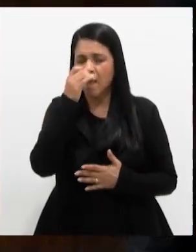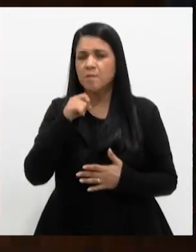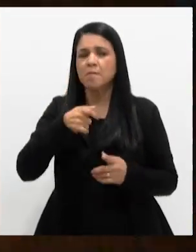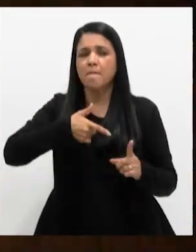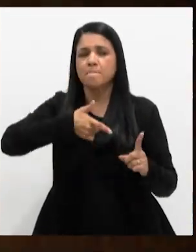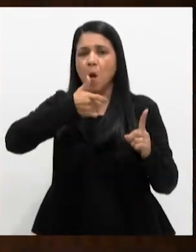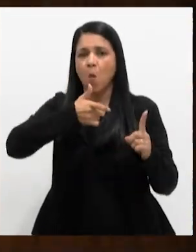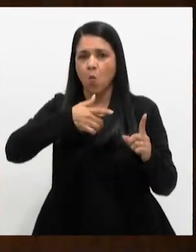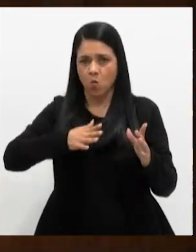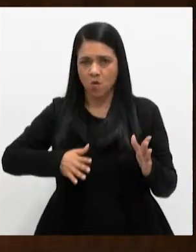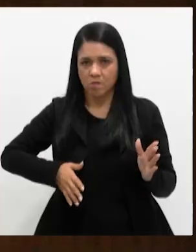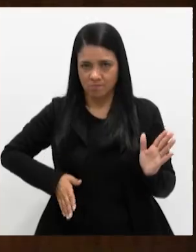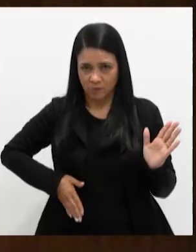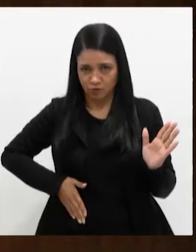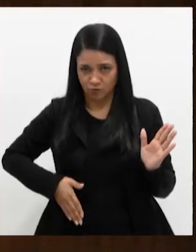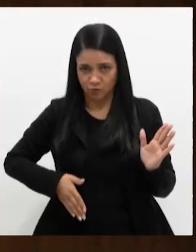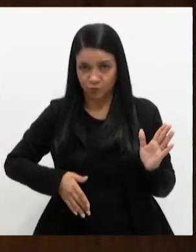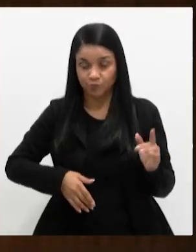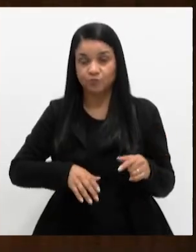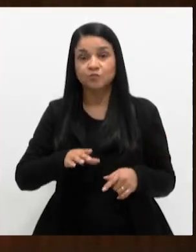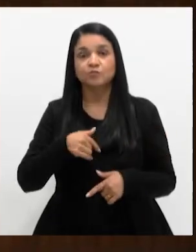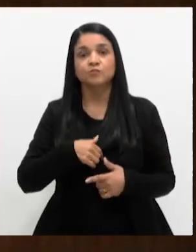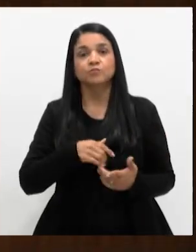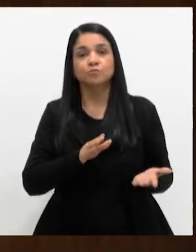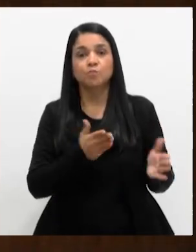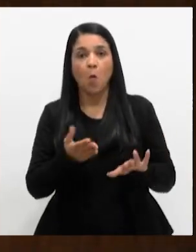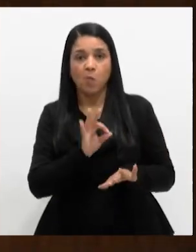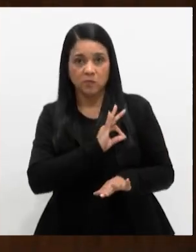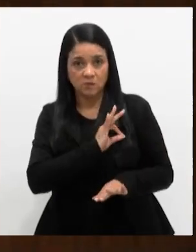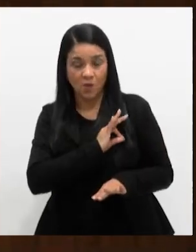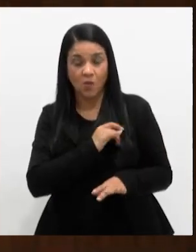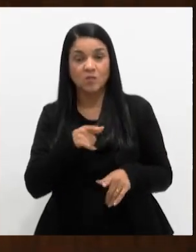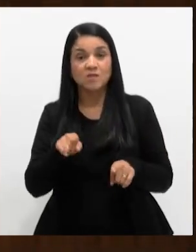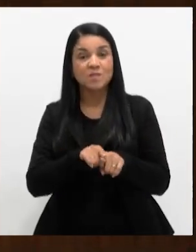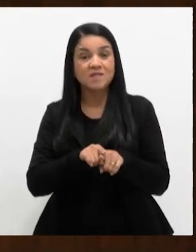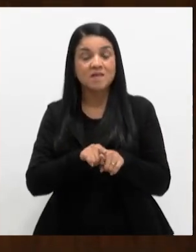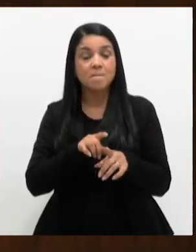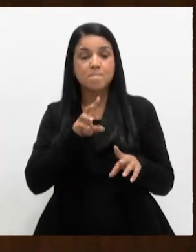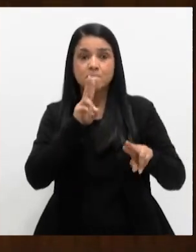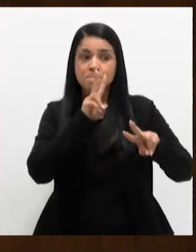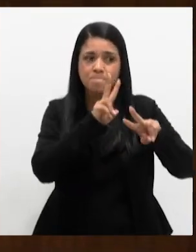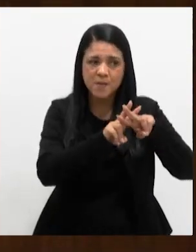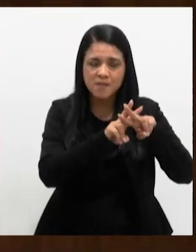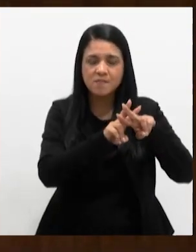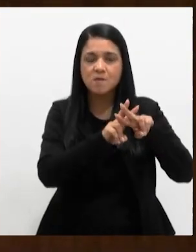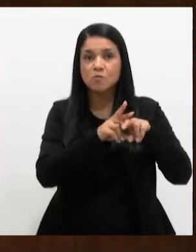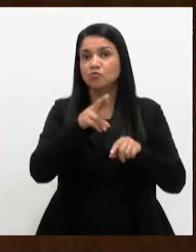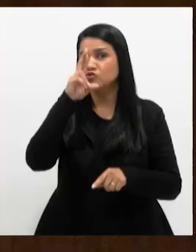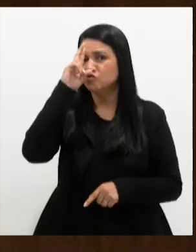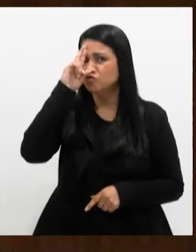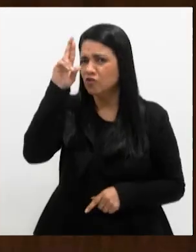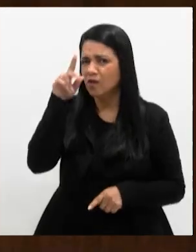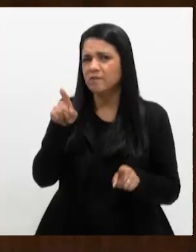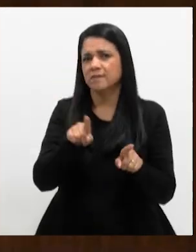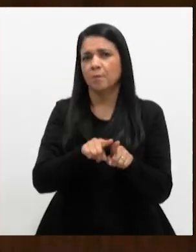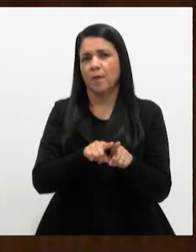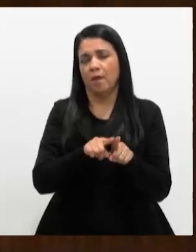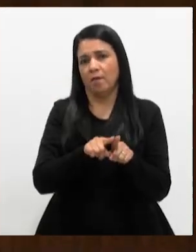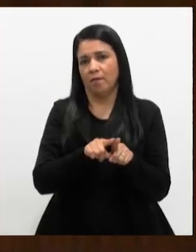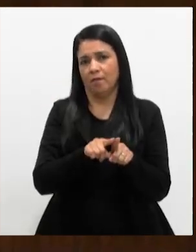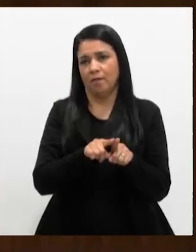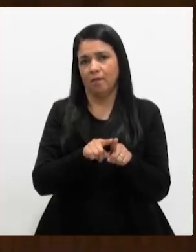o gatilho. Mas não tem que pegar apenas ele, não. Tem que pegar o chefe, tem que pegar o cabeça. E eu